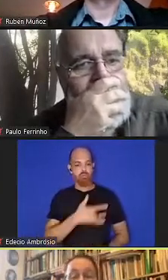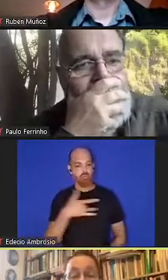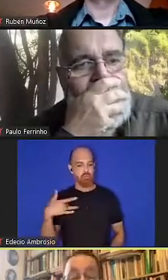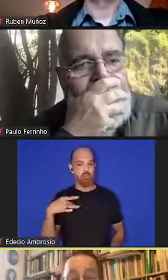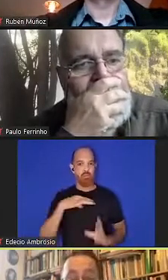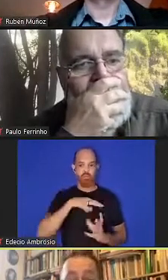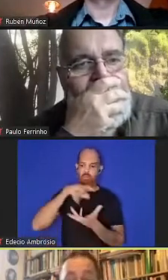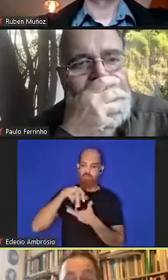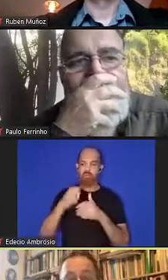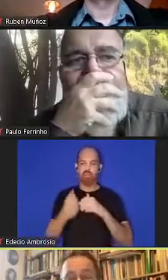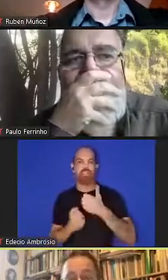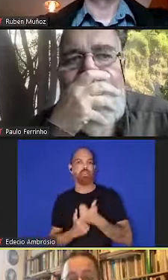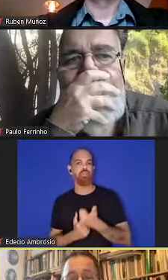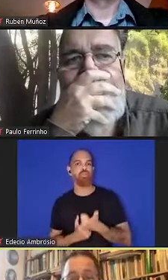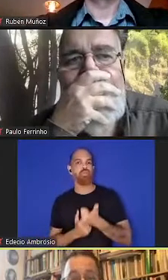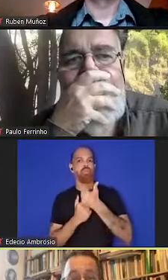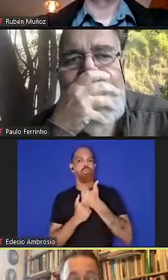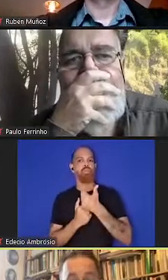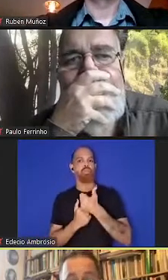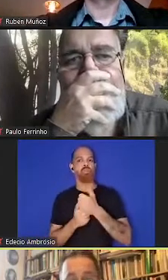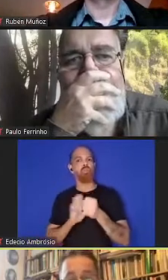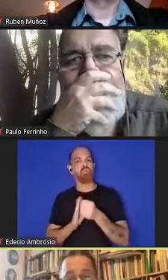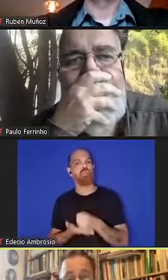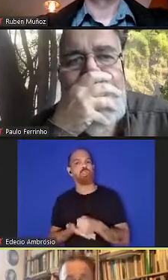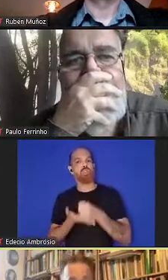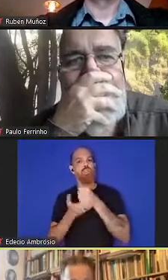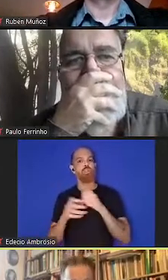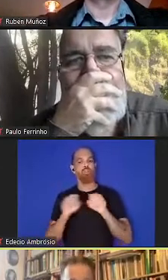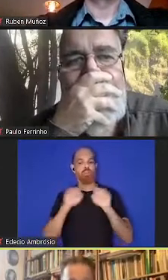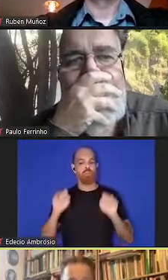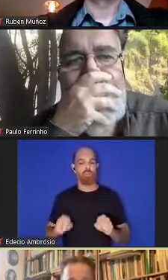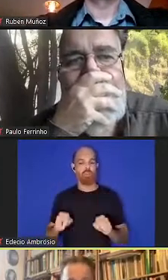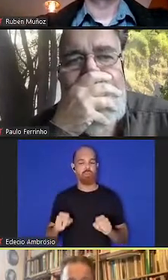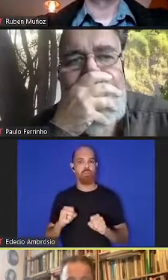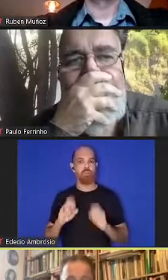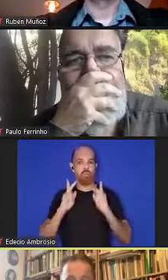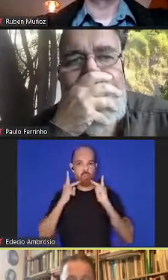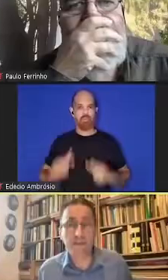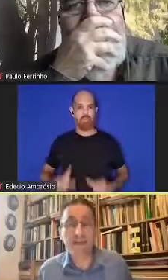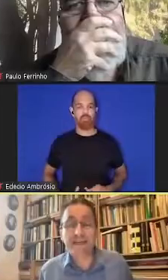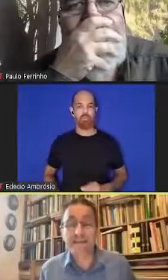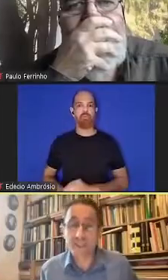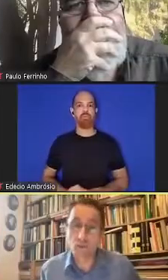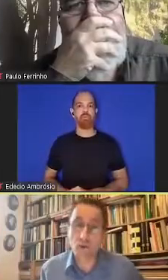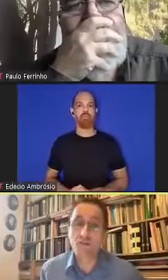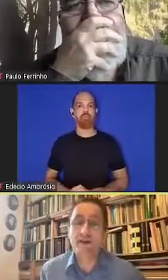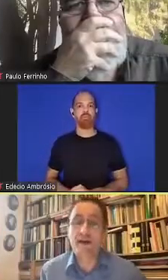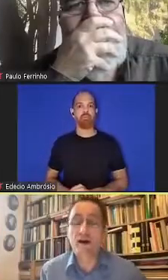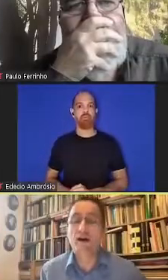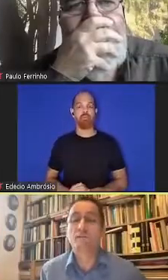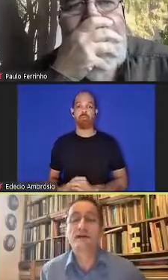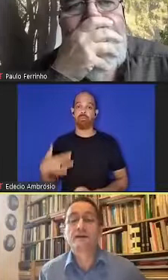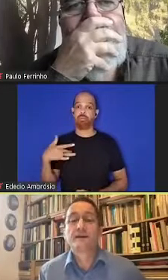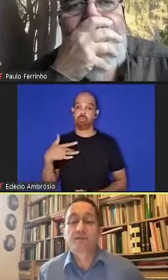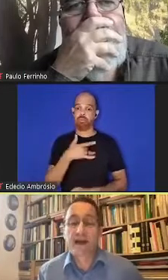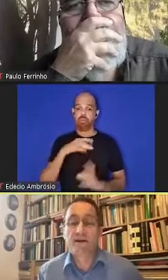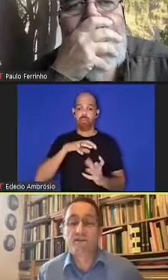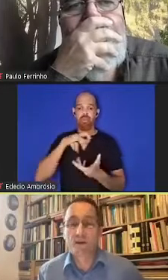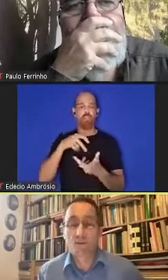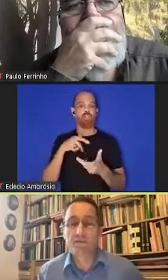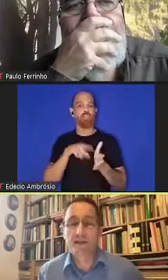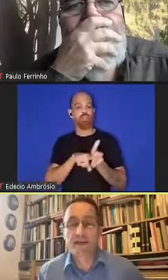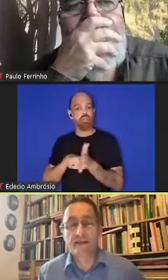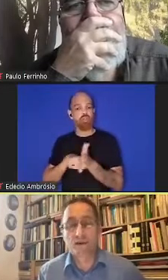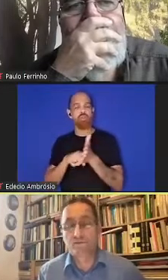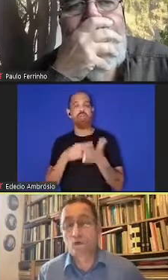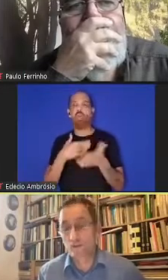sustenta o sistema humano. A saúde planetária, ela estuda qualquer dano